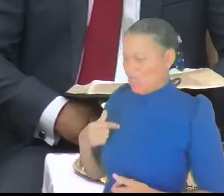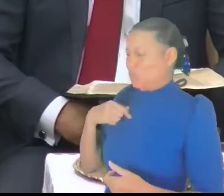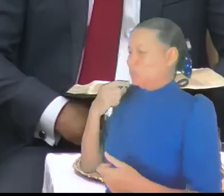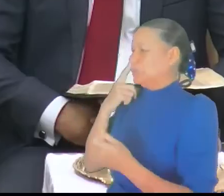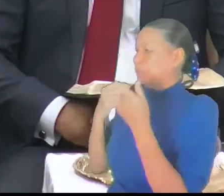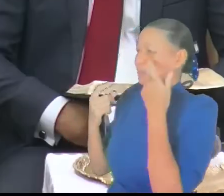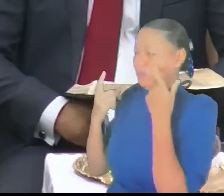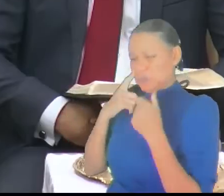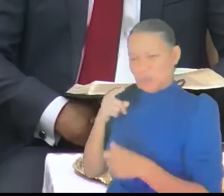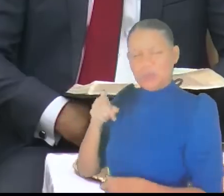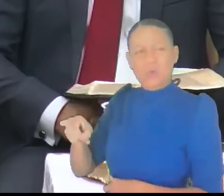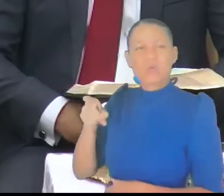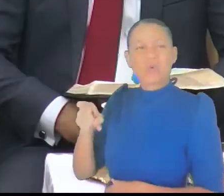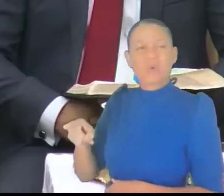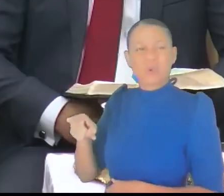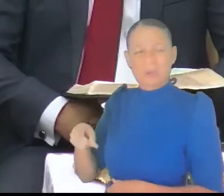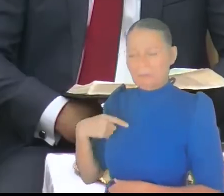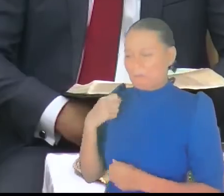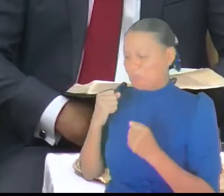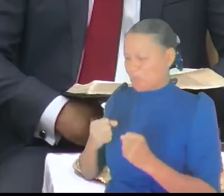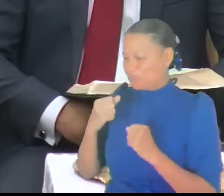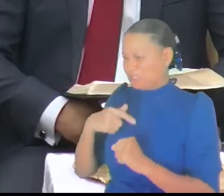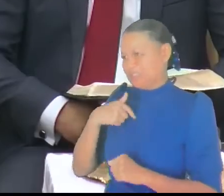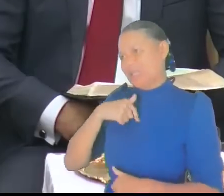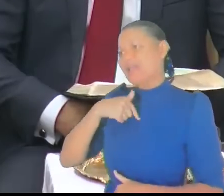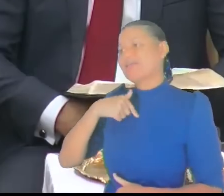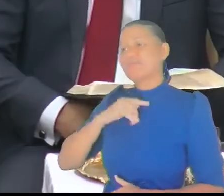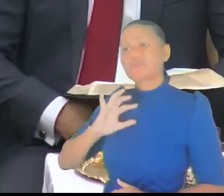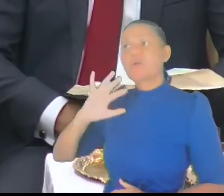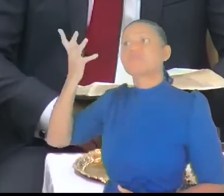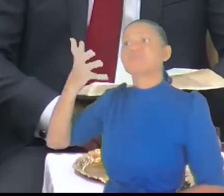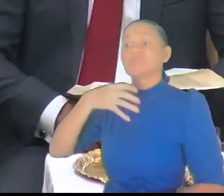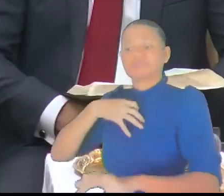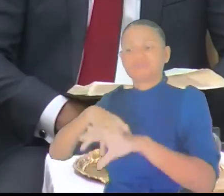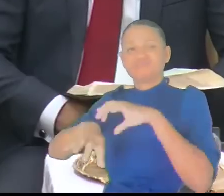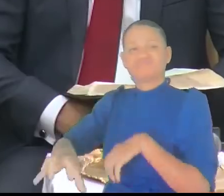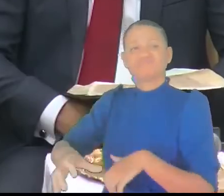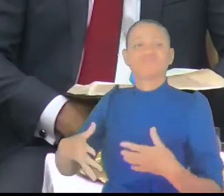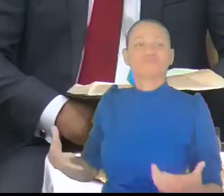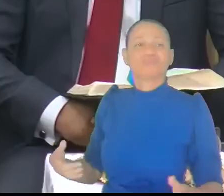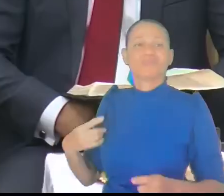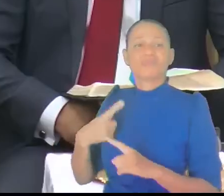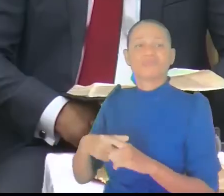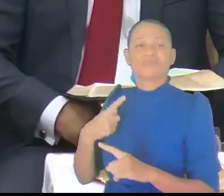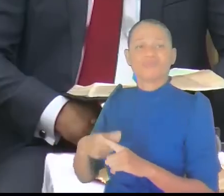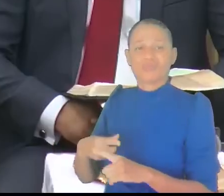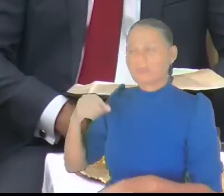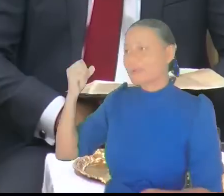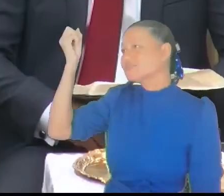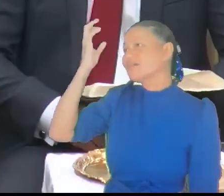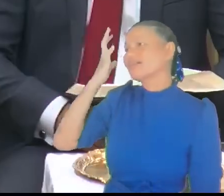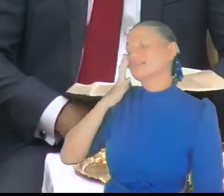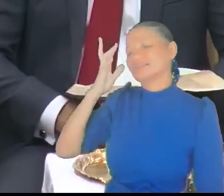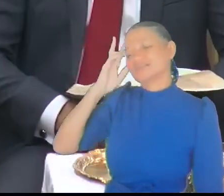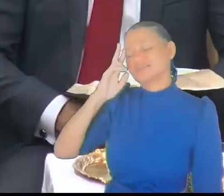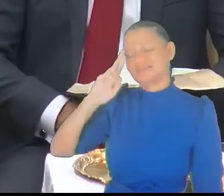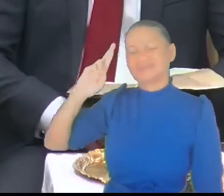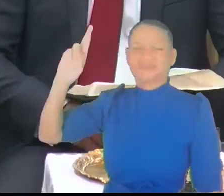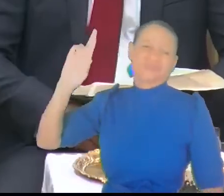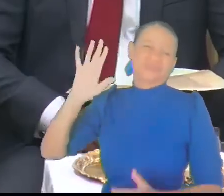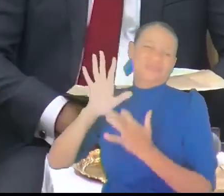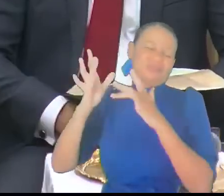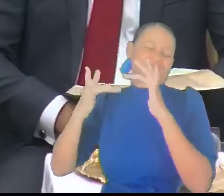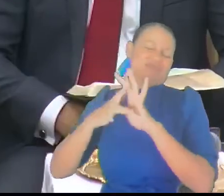porque aquele ladrão poderia ser eu. Só não sou eu por causa da graça de Deus que